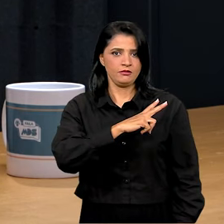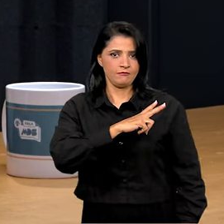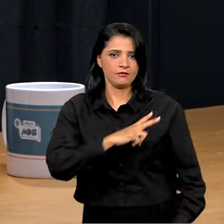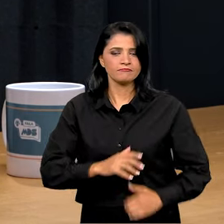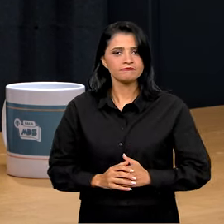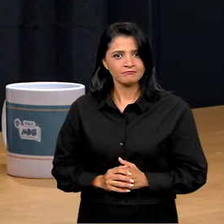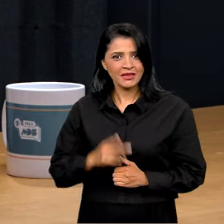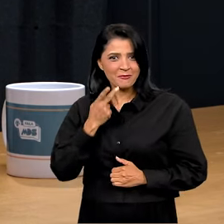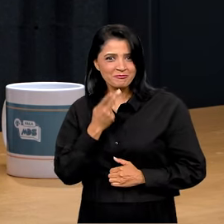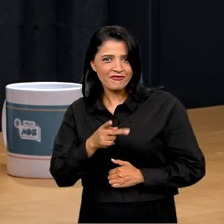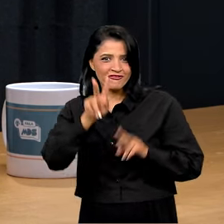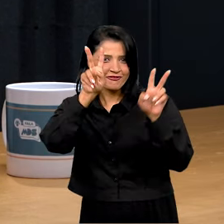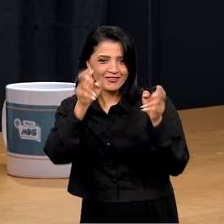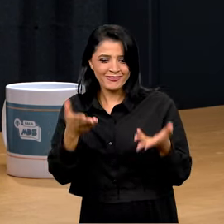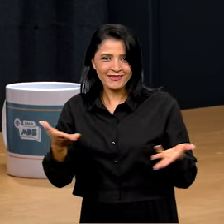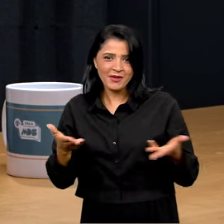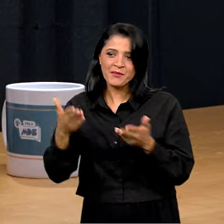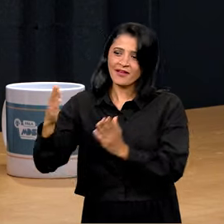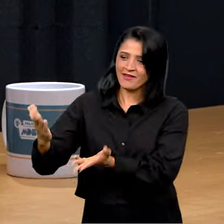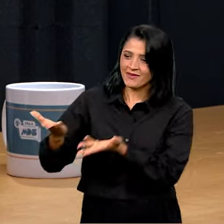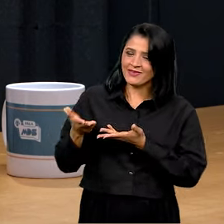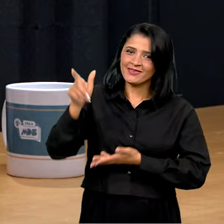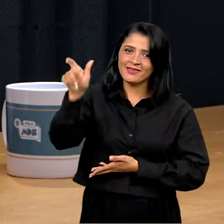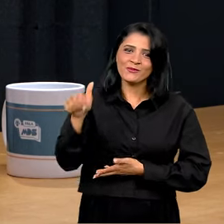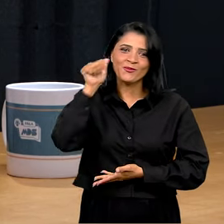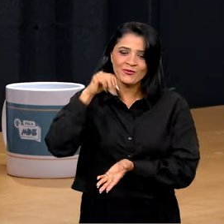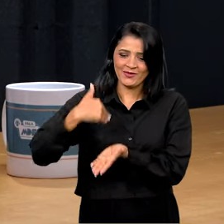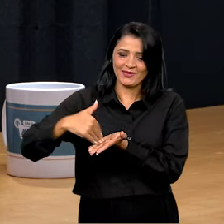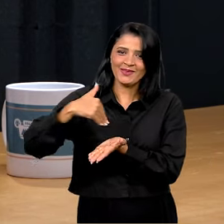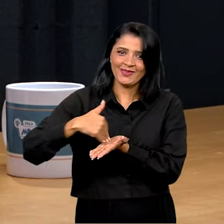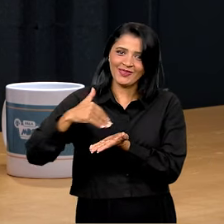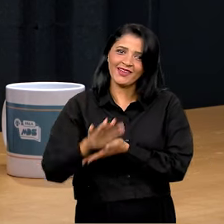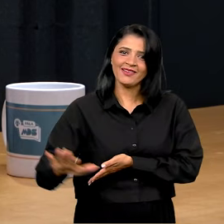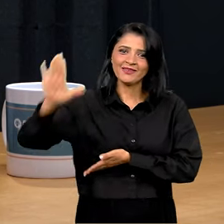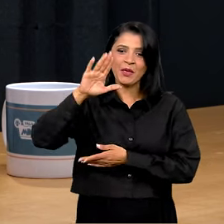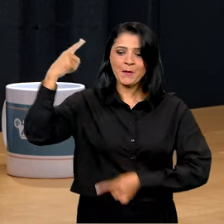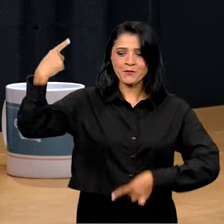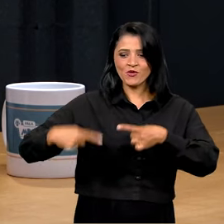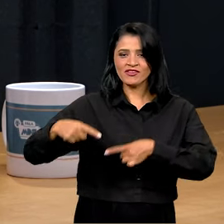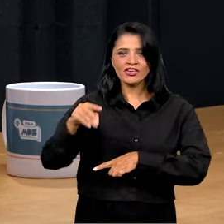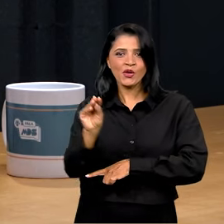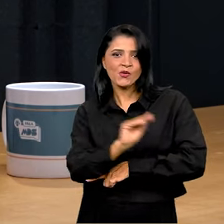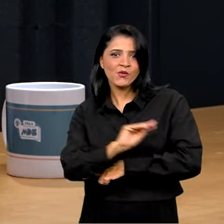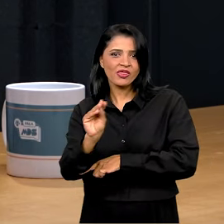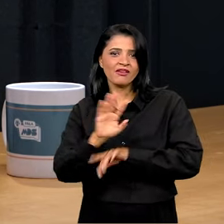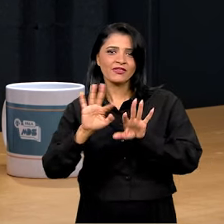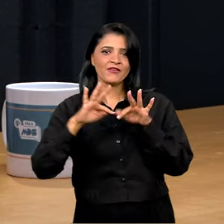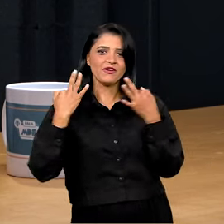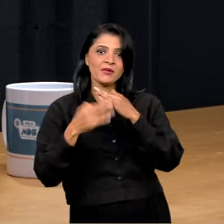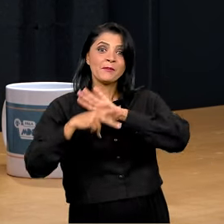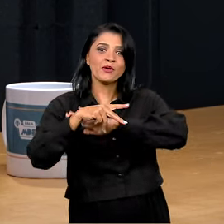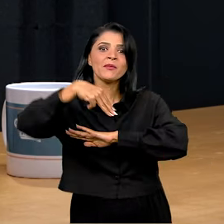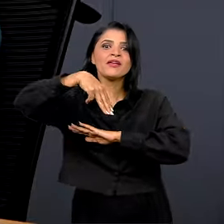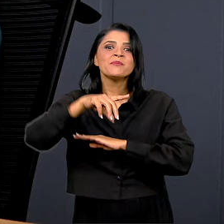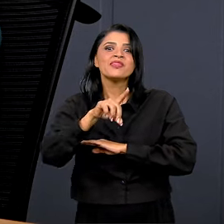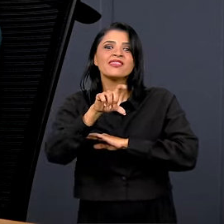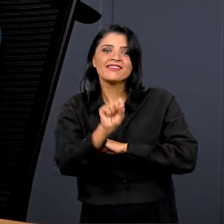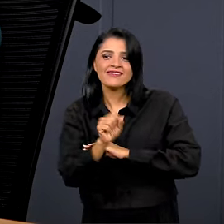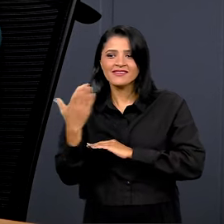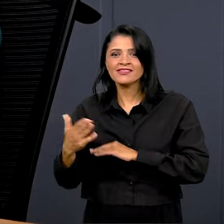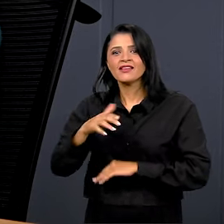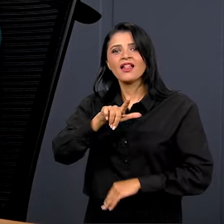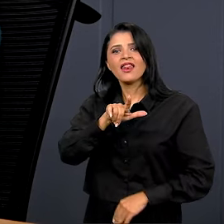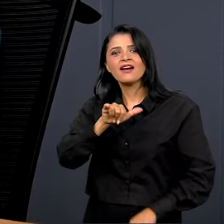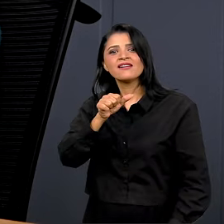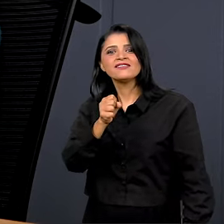privado para falar sobre este tema eu recebo a secretária Nacional da política de cuidados e família do MDS